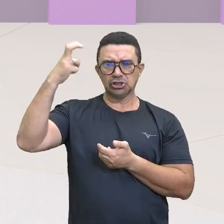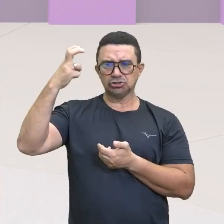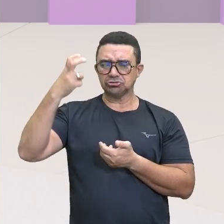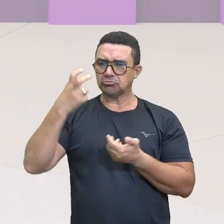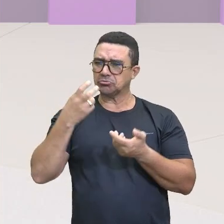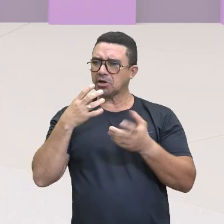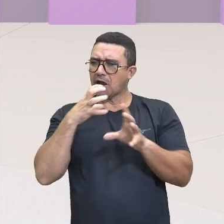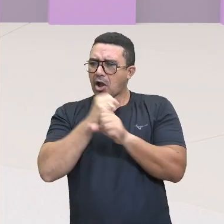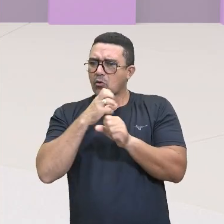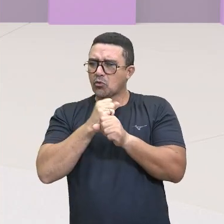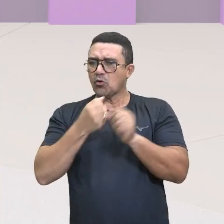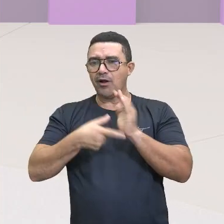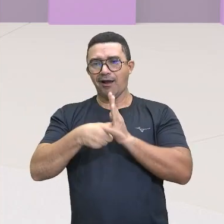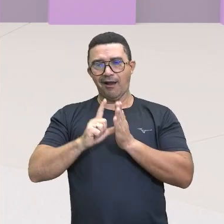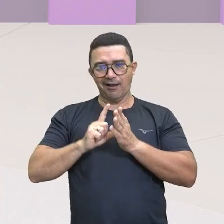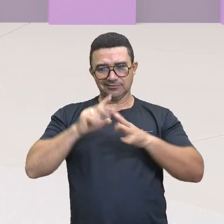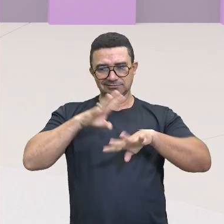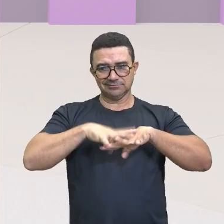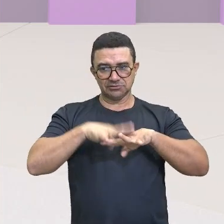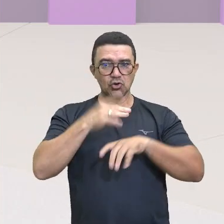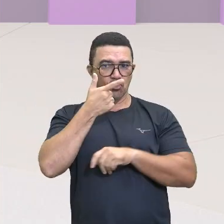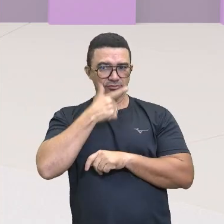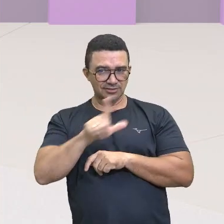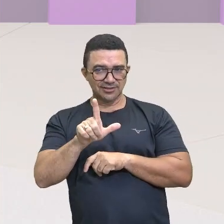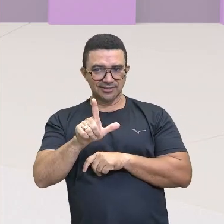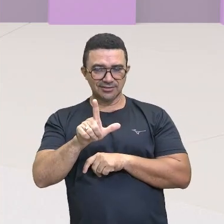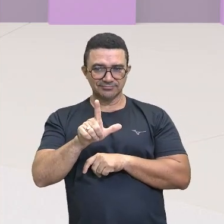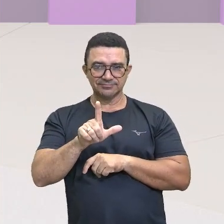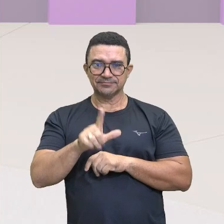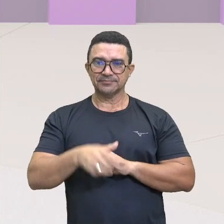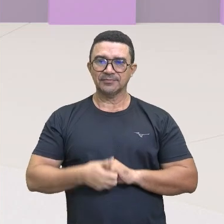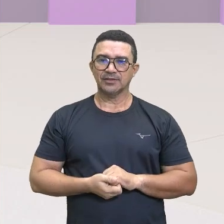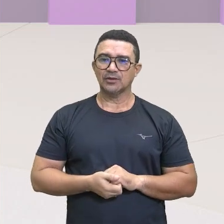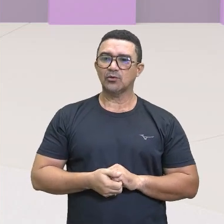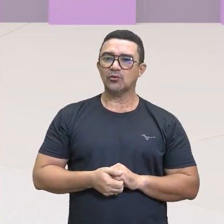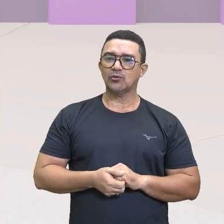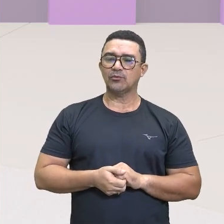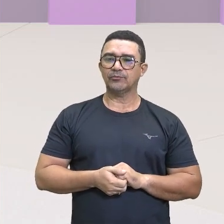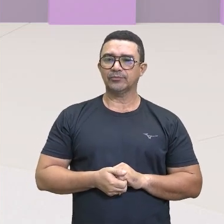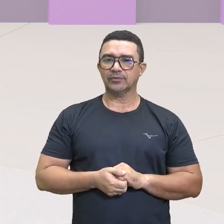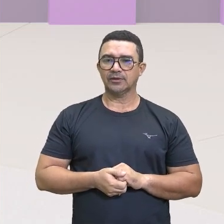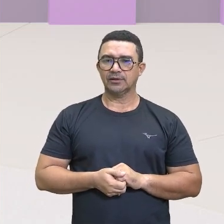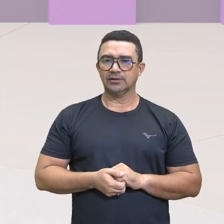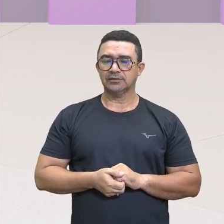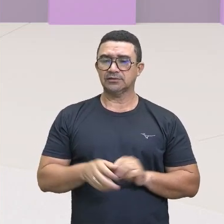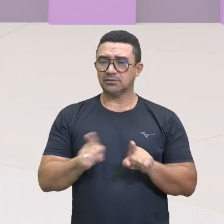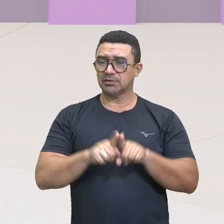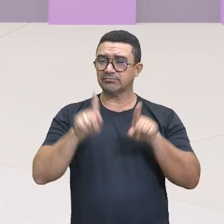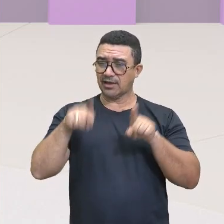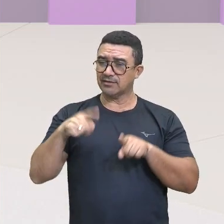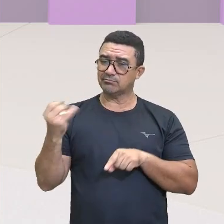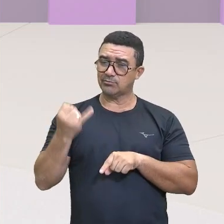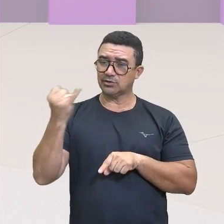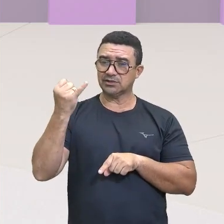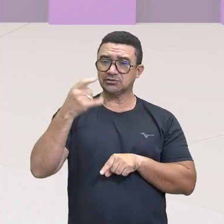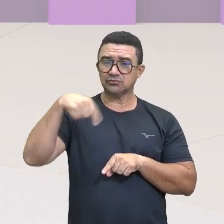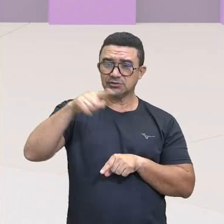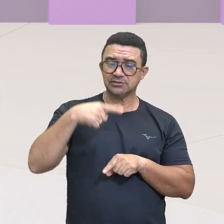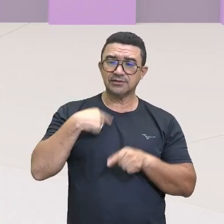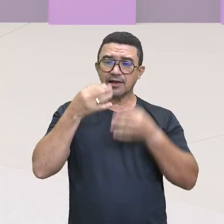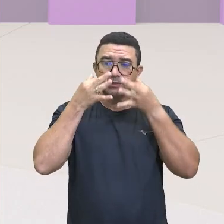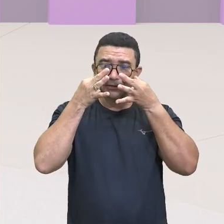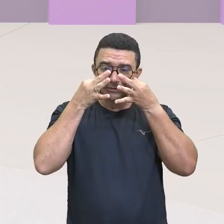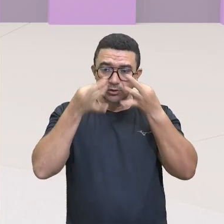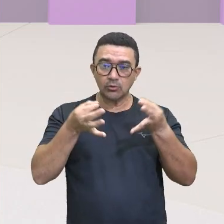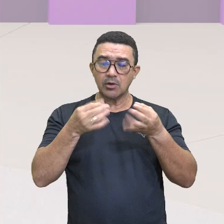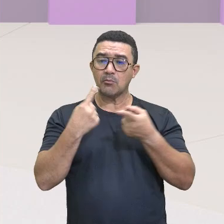tá? Para que pudesse ali ganhar o seu prêmio. E nós vamos agora chamar uma atenção para vocês também, porque em